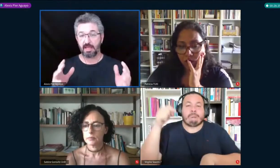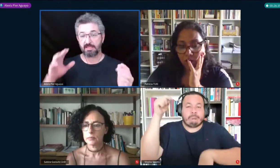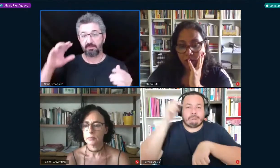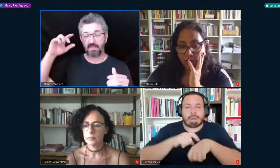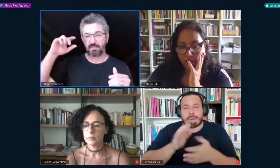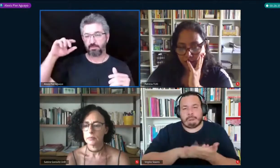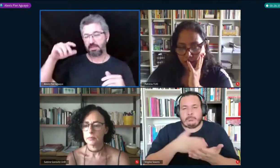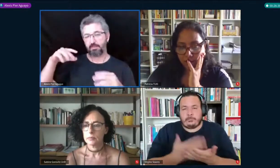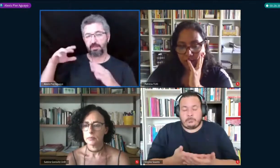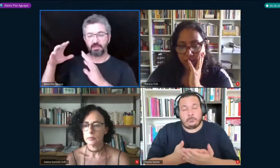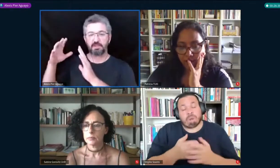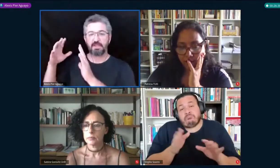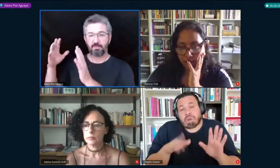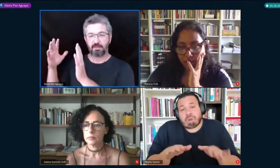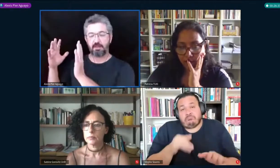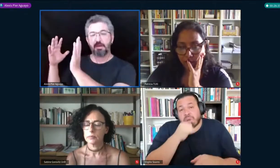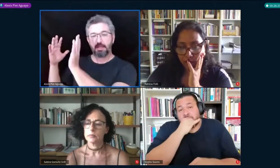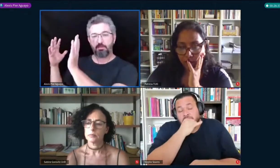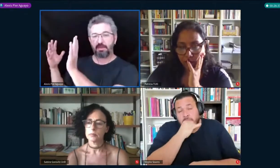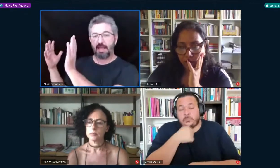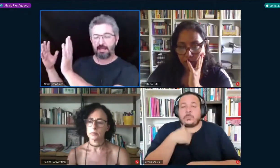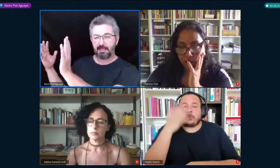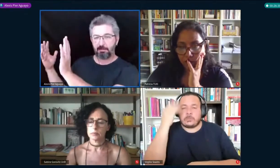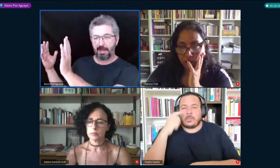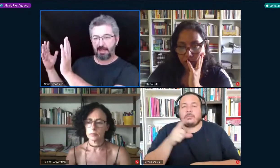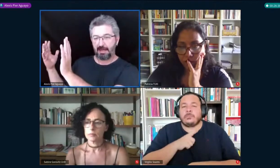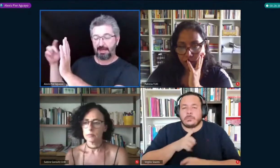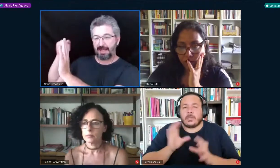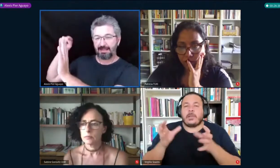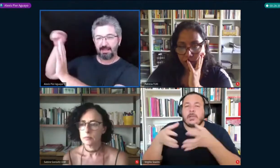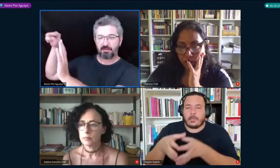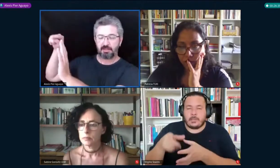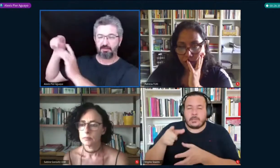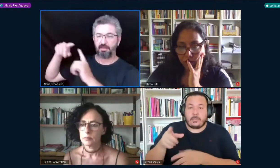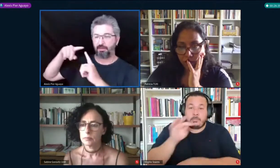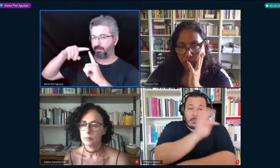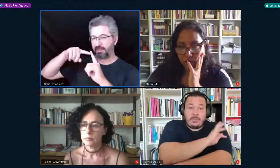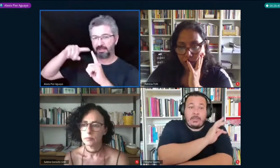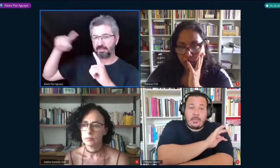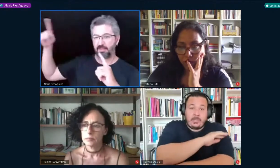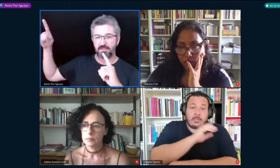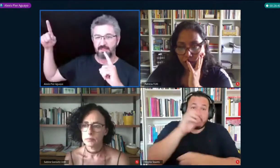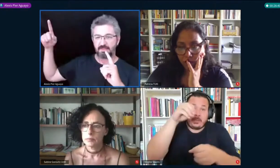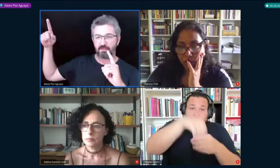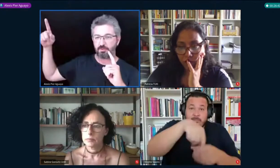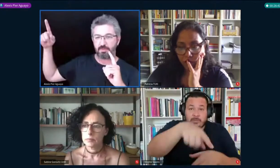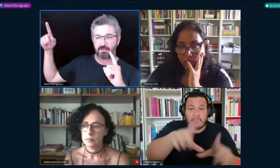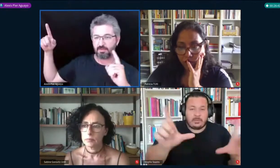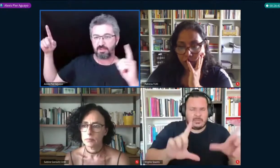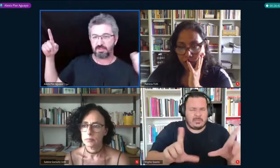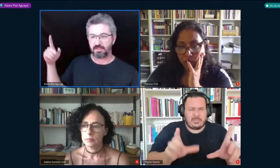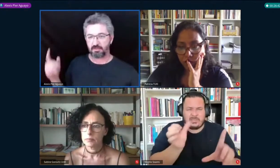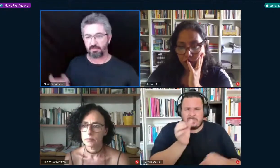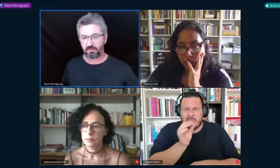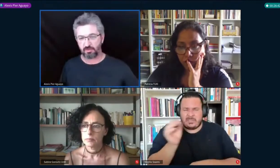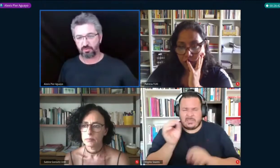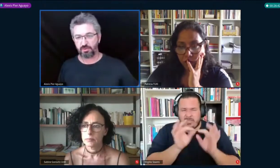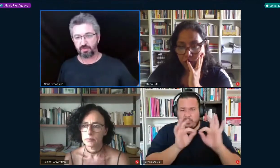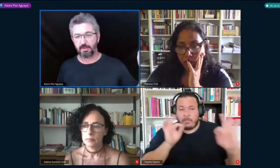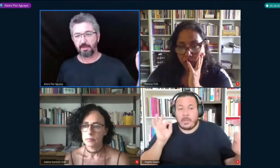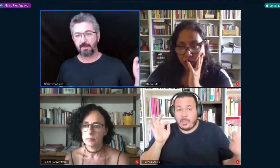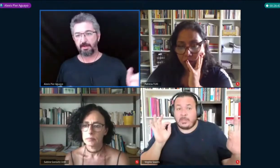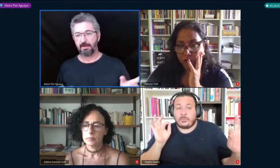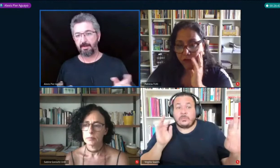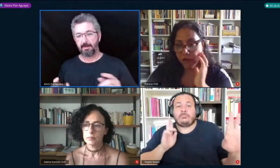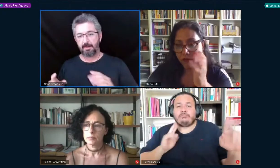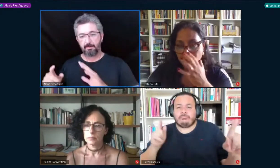interpretação. Às vezes, por exemplo, a gente sabe que tem uma equipe técnica paralela lá dentro da TV, que fica exatamente 600 metros de distância do nosso